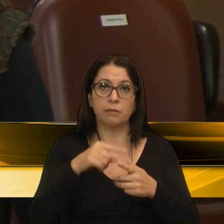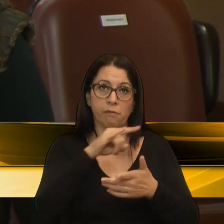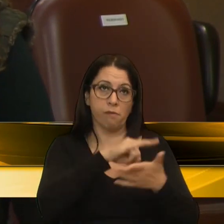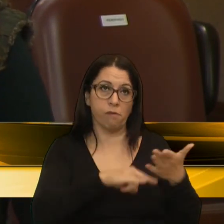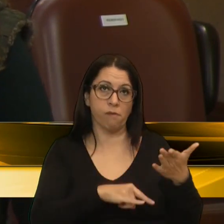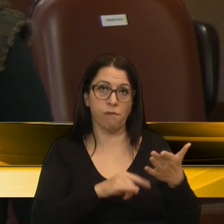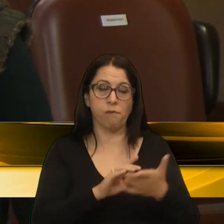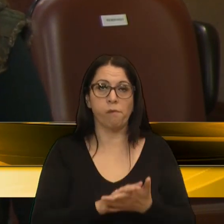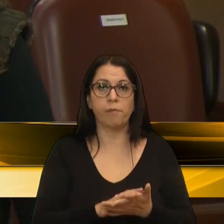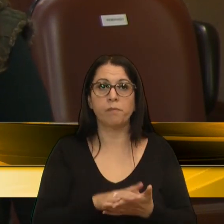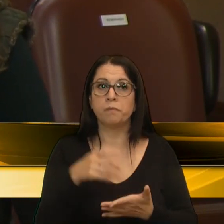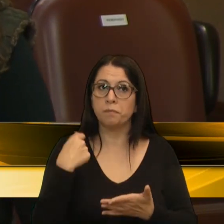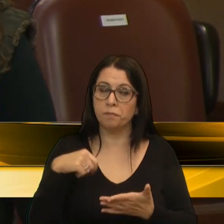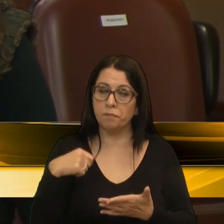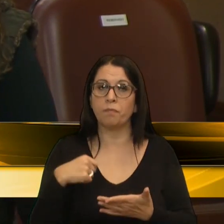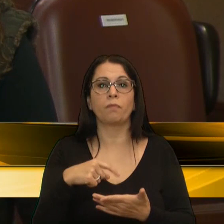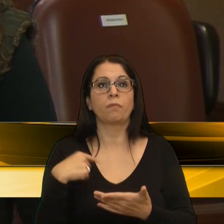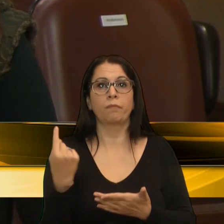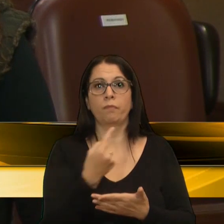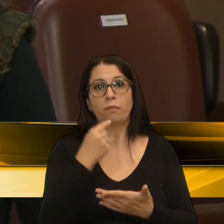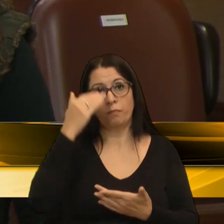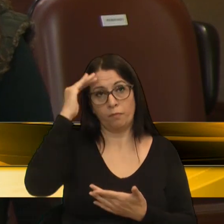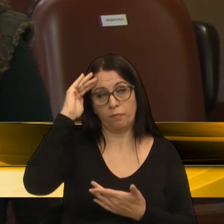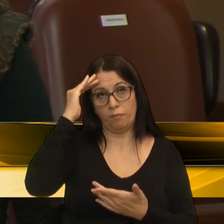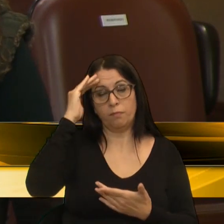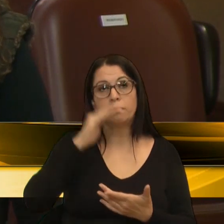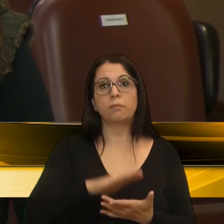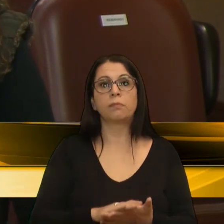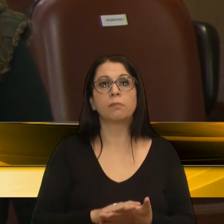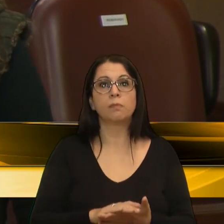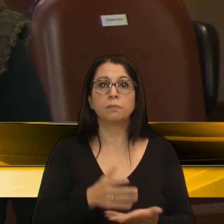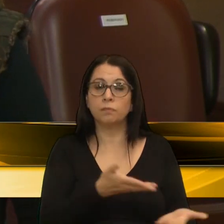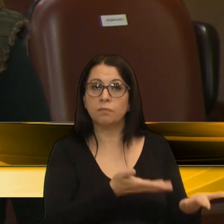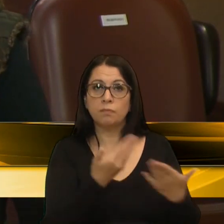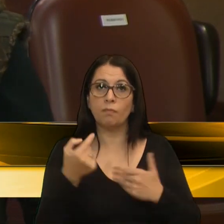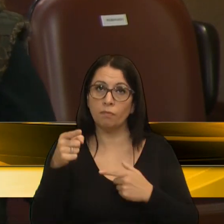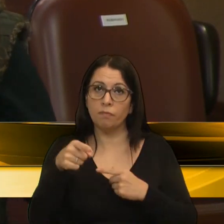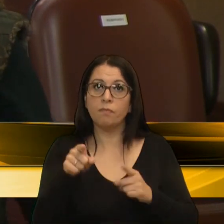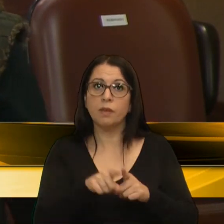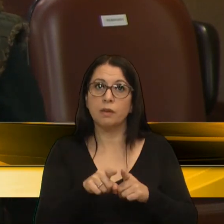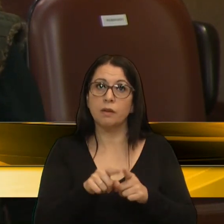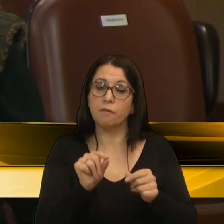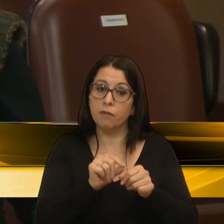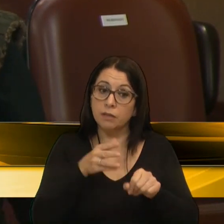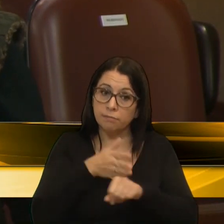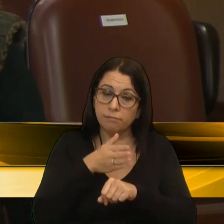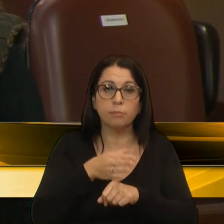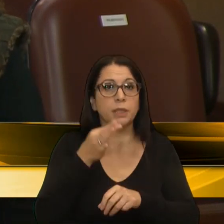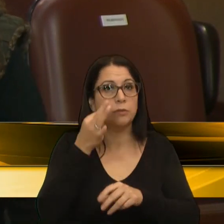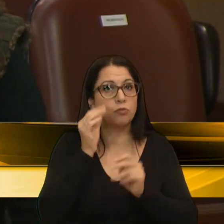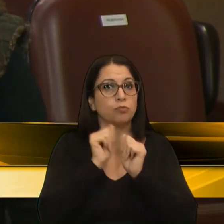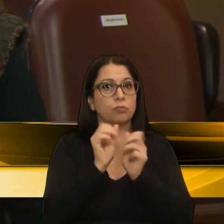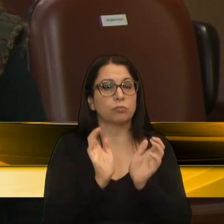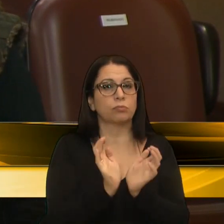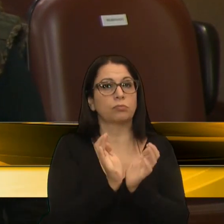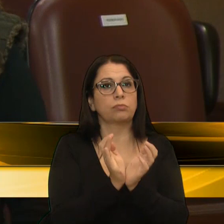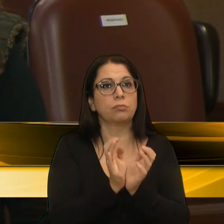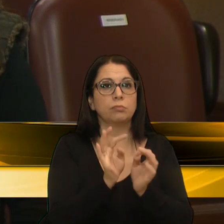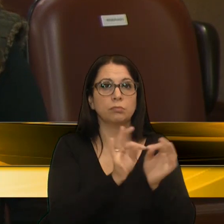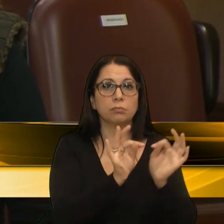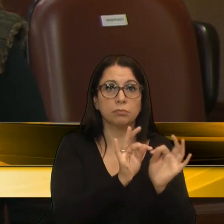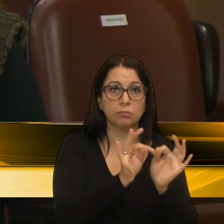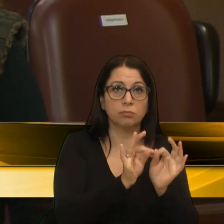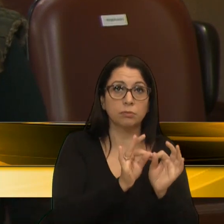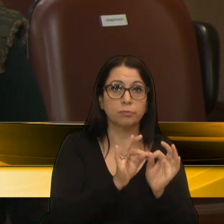documentos são necessários para a gente entender. E convidar o senhor para que se faça presente junto à equipe técnica para, de